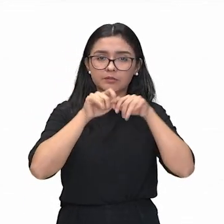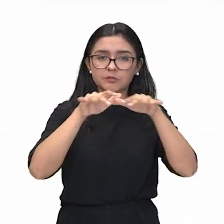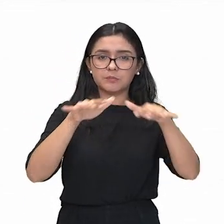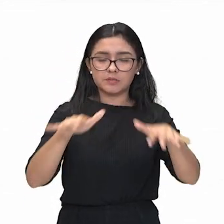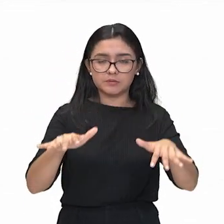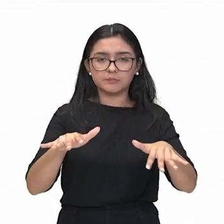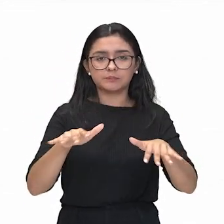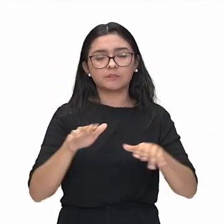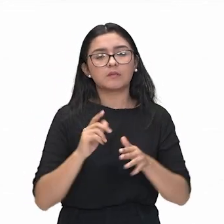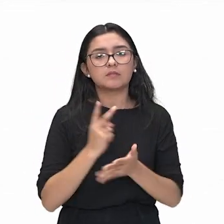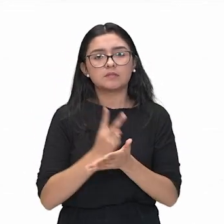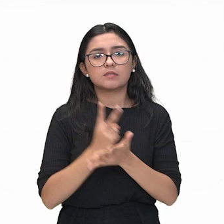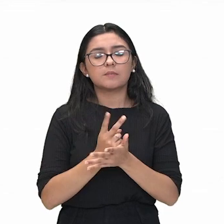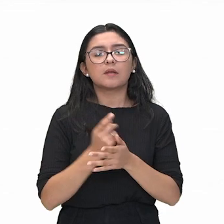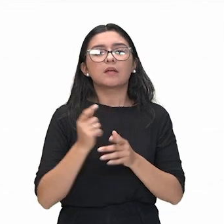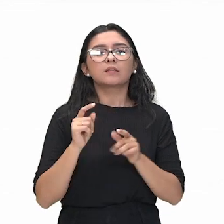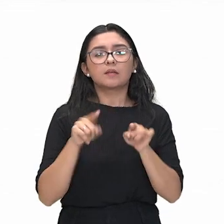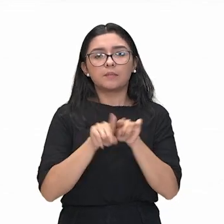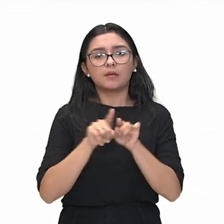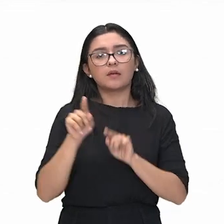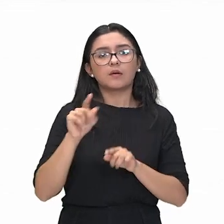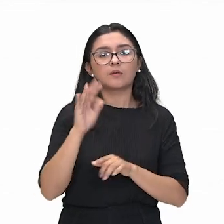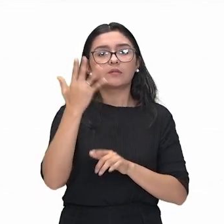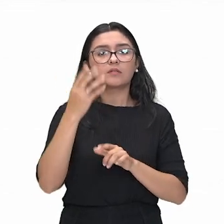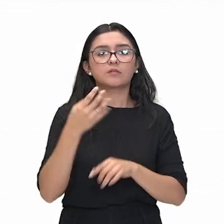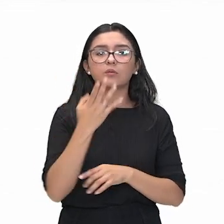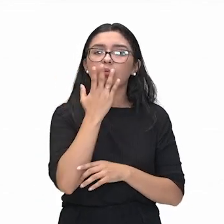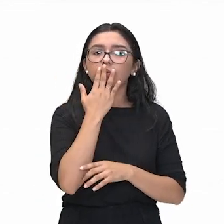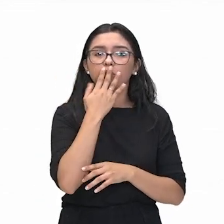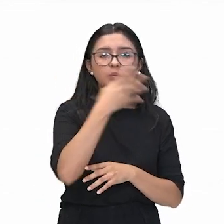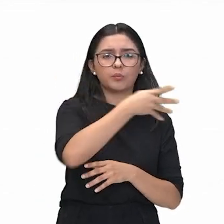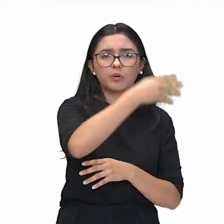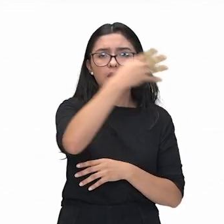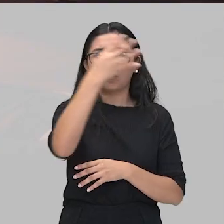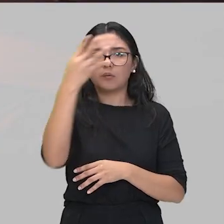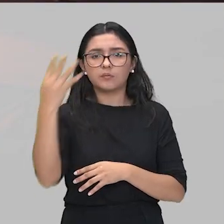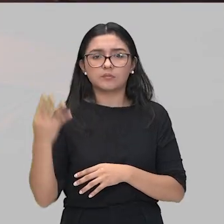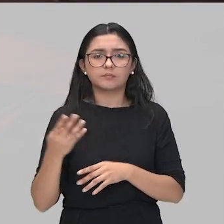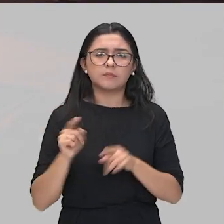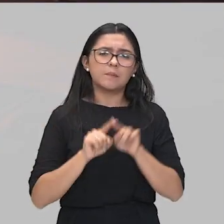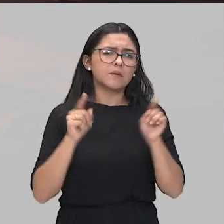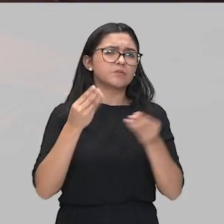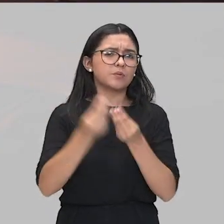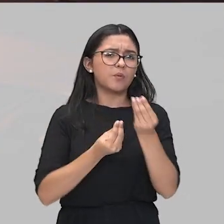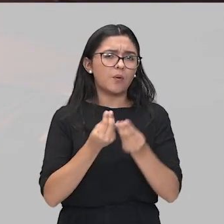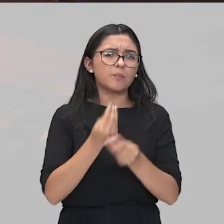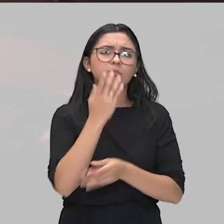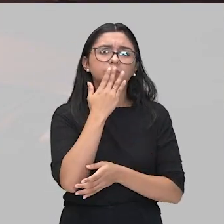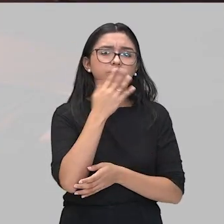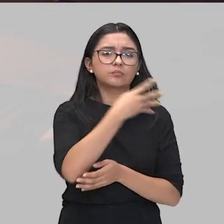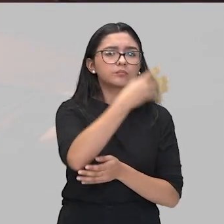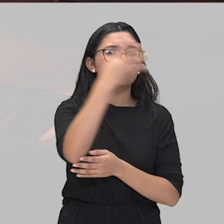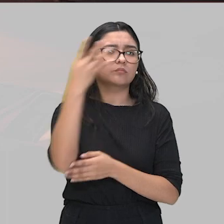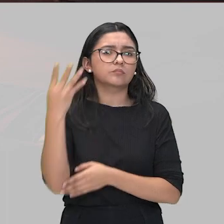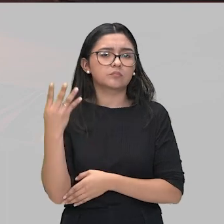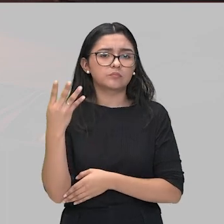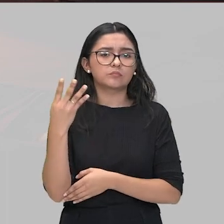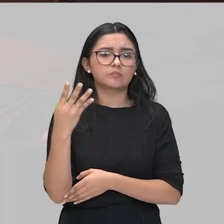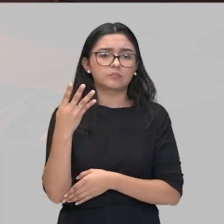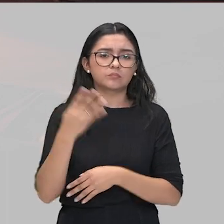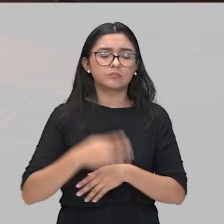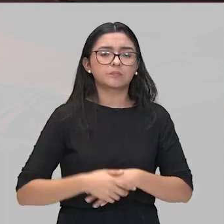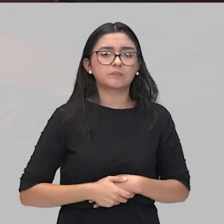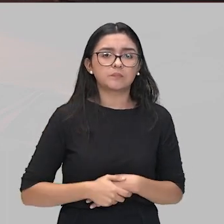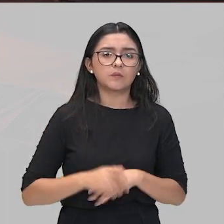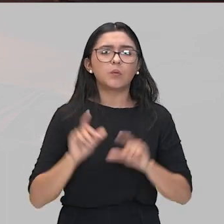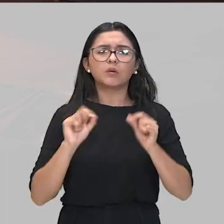exatamente assim que acontece o arco-íris. E por falar nisso, como é que funciona o arco-íris? Como é que será que o arco-íris ele funciona? O